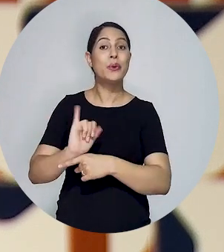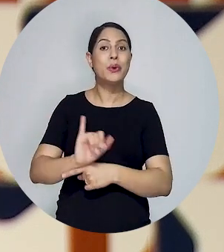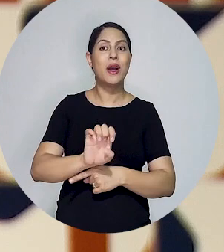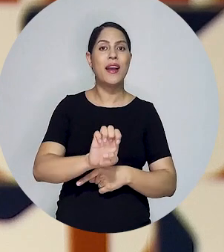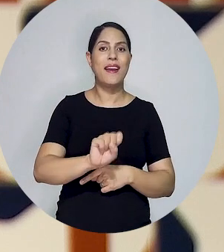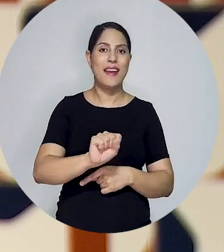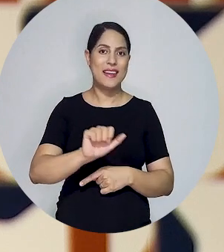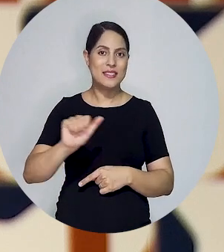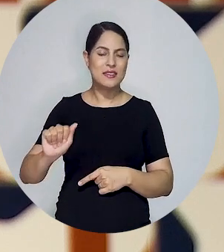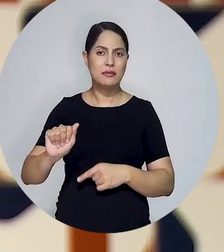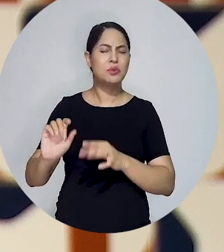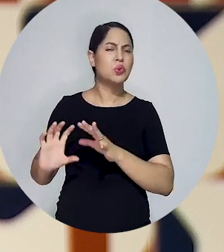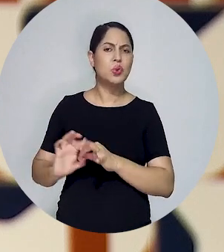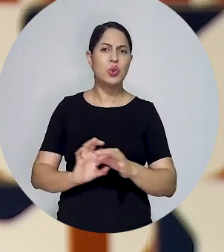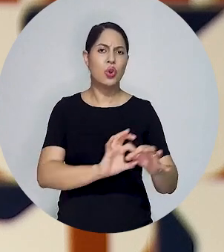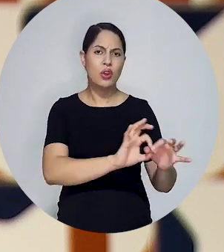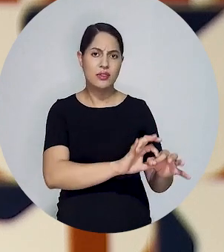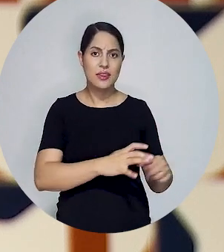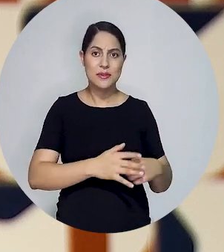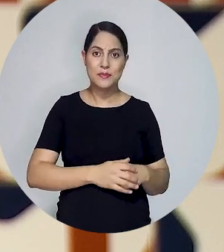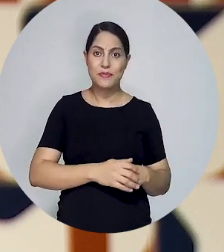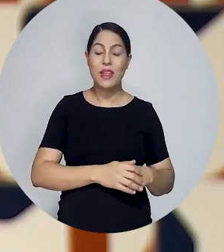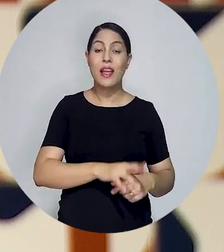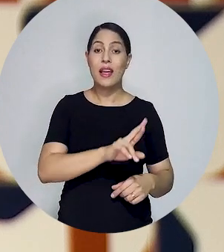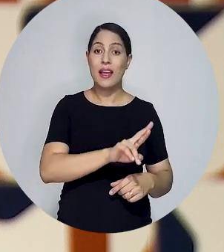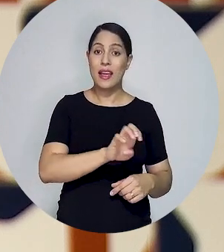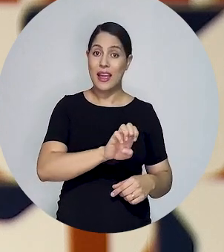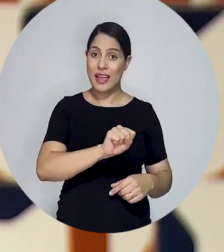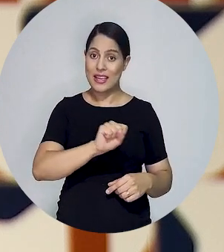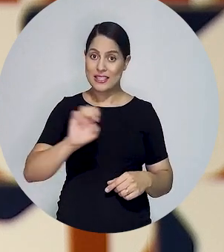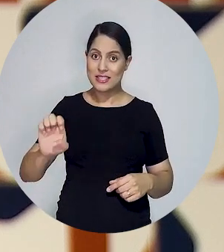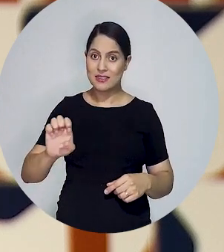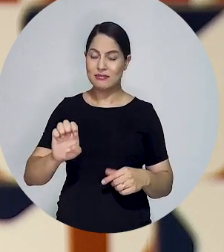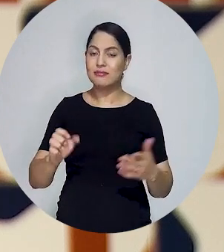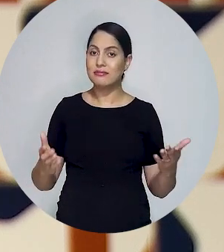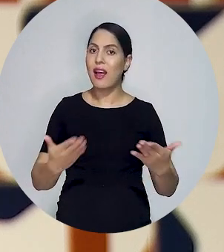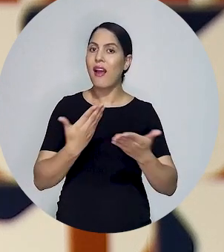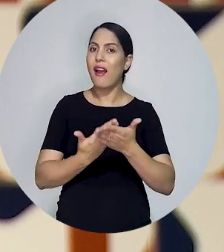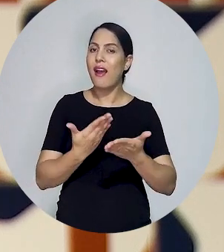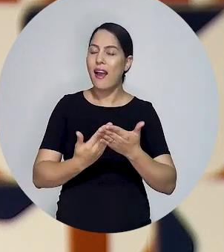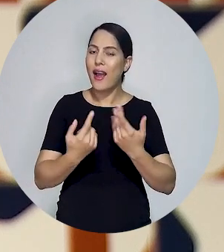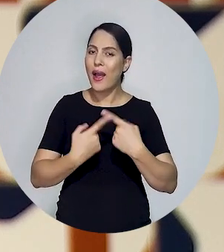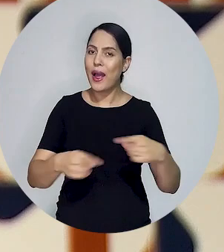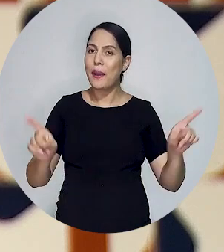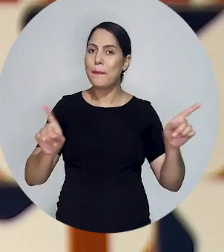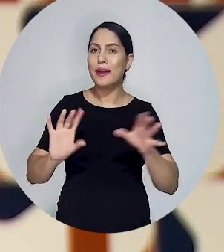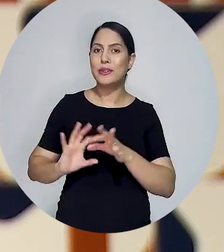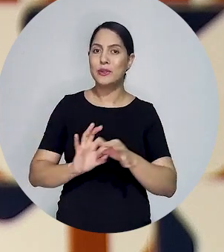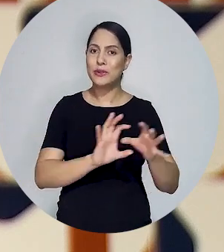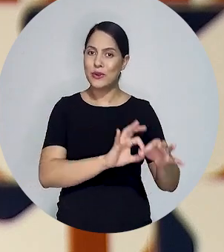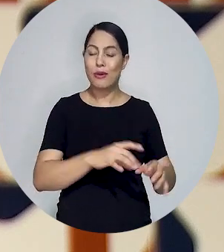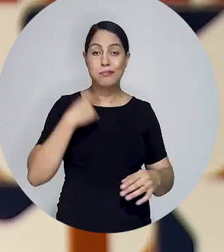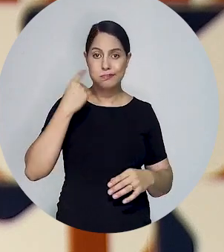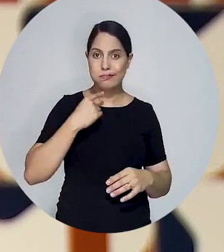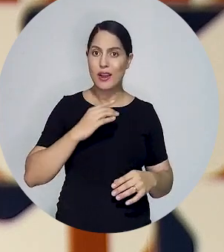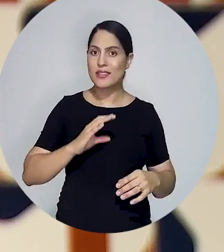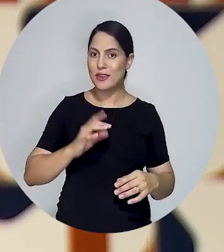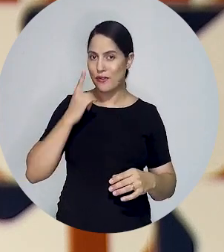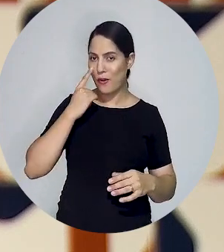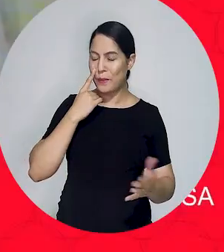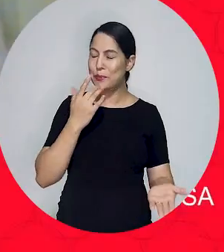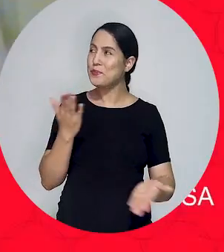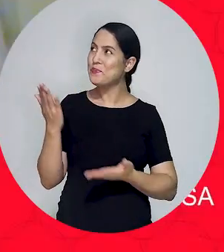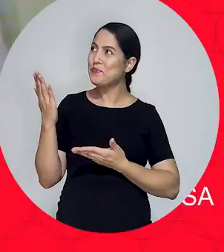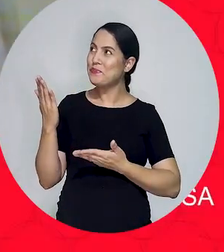sobre o filtro de relevância no recurso especial. A transmissão faz parte da aula aberta da pós-graduação em Advocacia Civil.